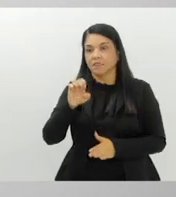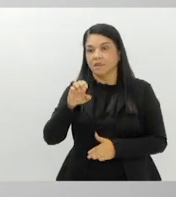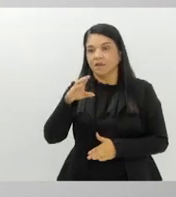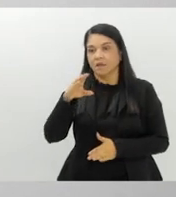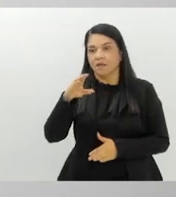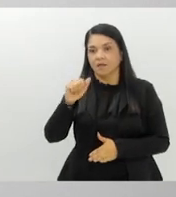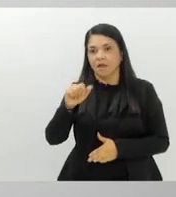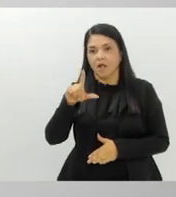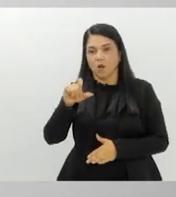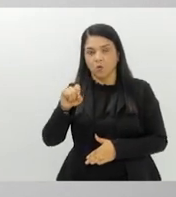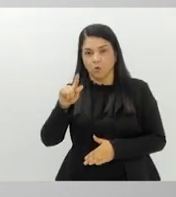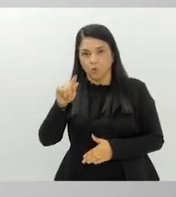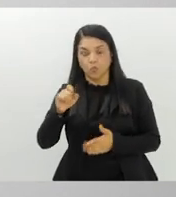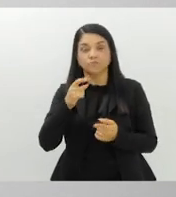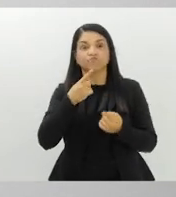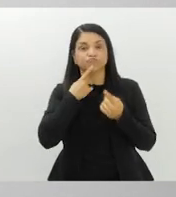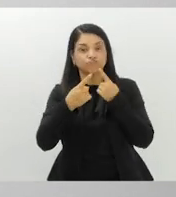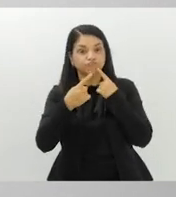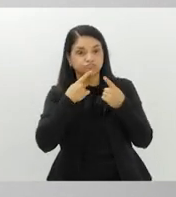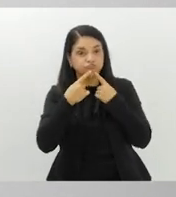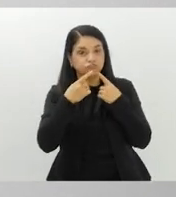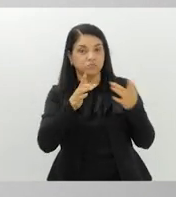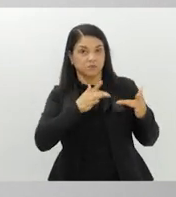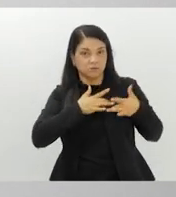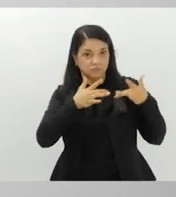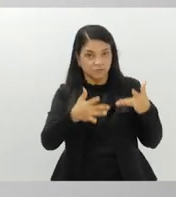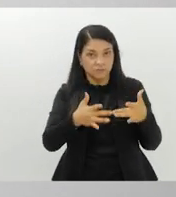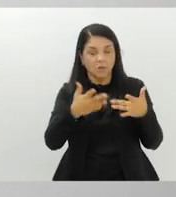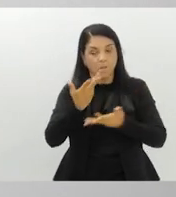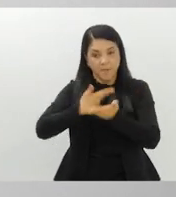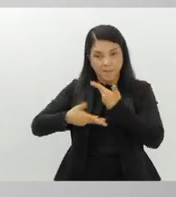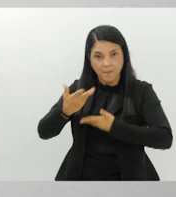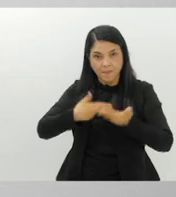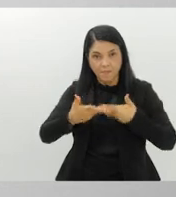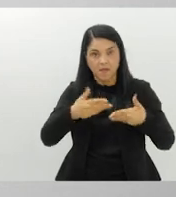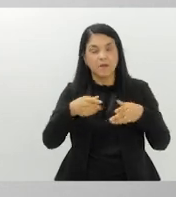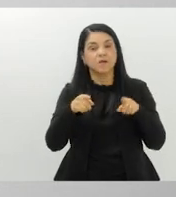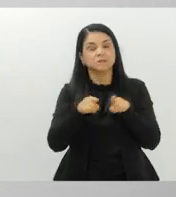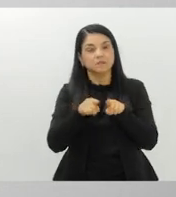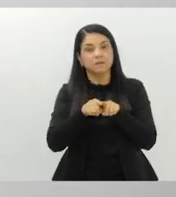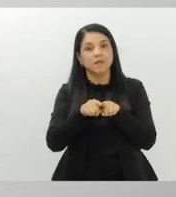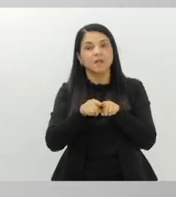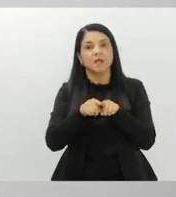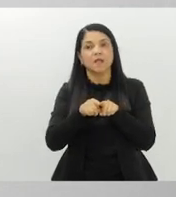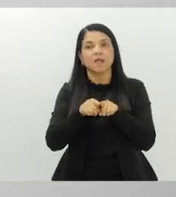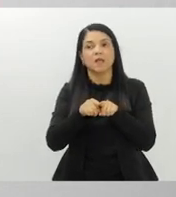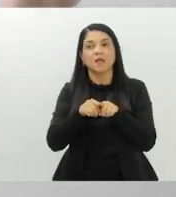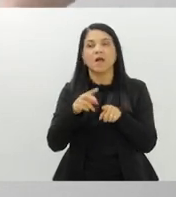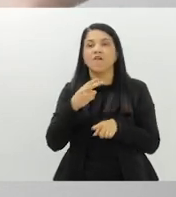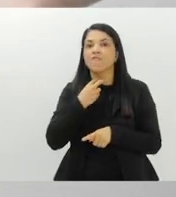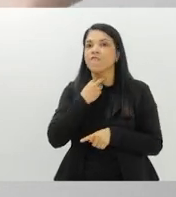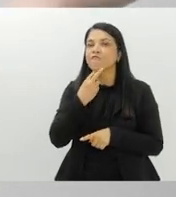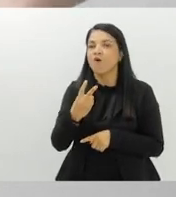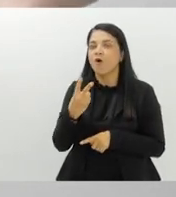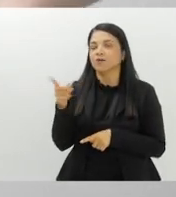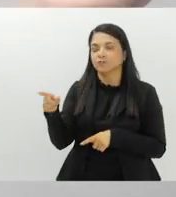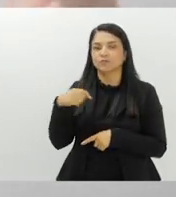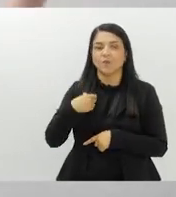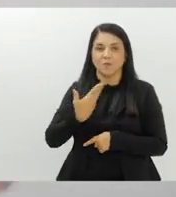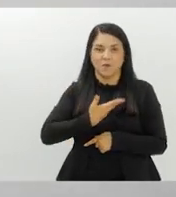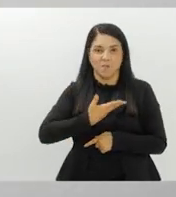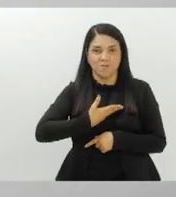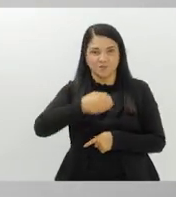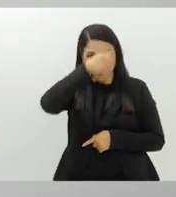de aprofundar o diálogo e colocar à disposição, eu queria também fazer coro aí a voz do nosso amigo da Prefeitura do